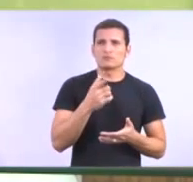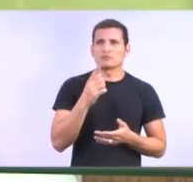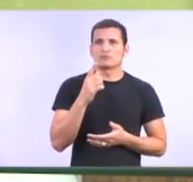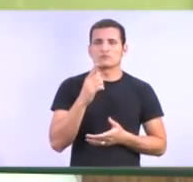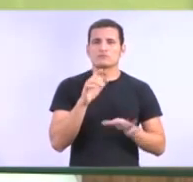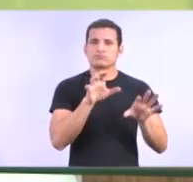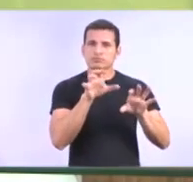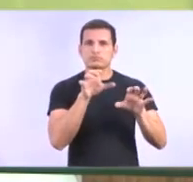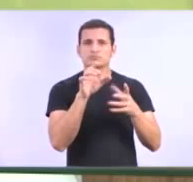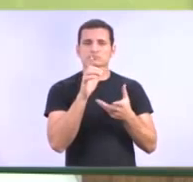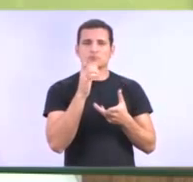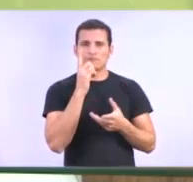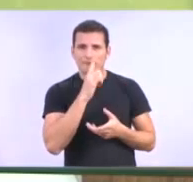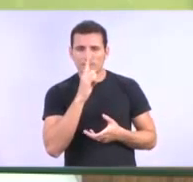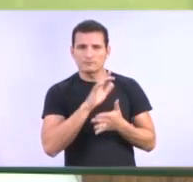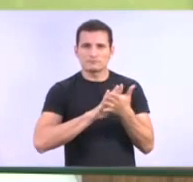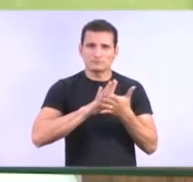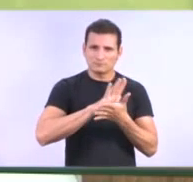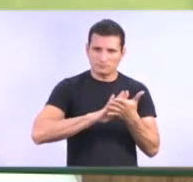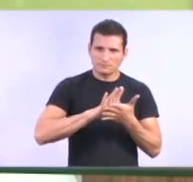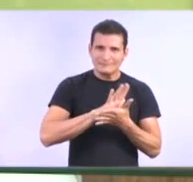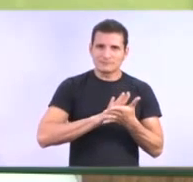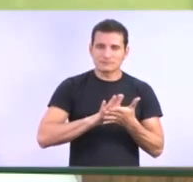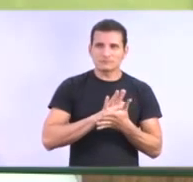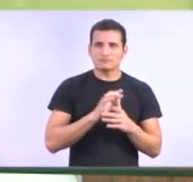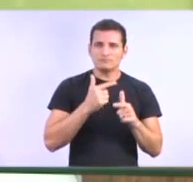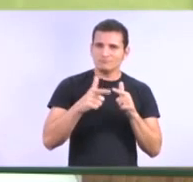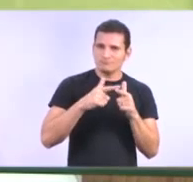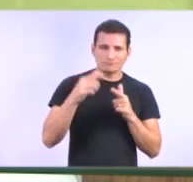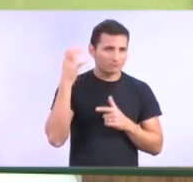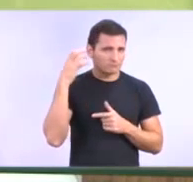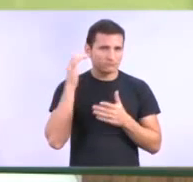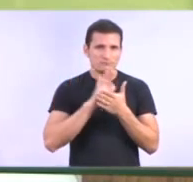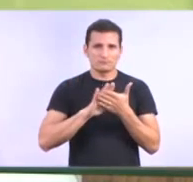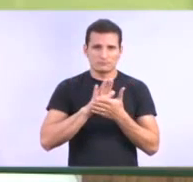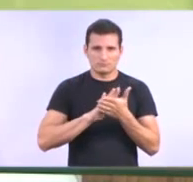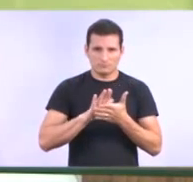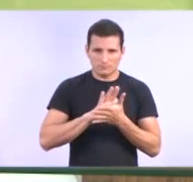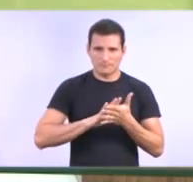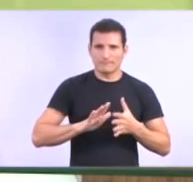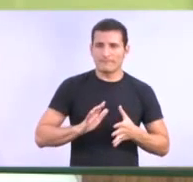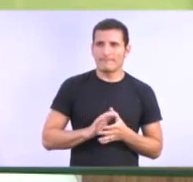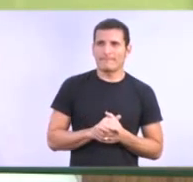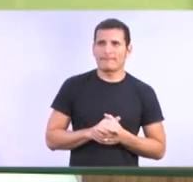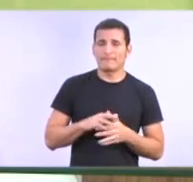sem congelamento, sem problema de áudio, né? Então,